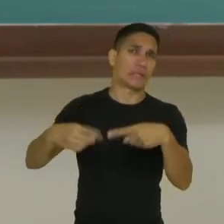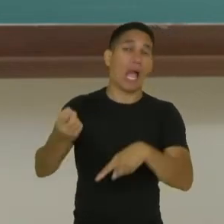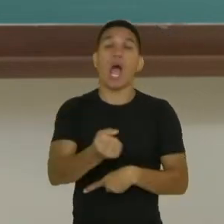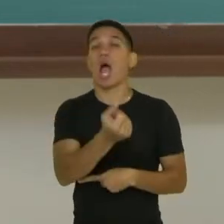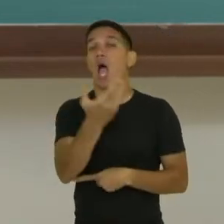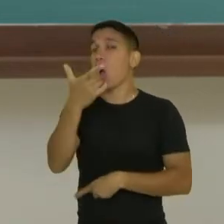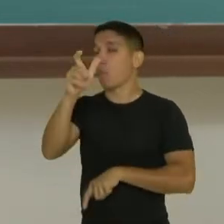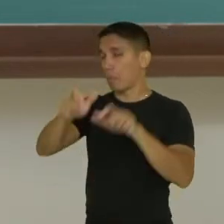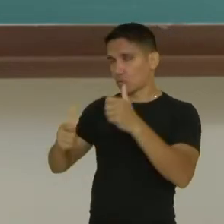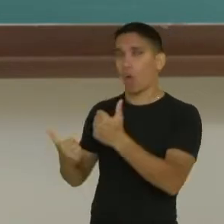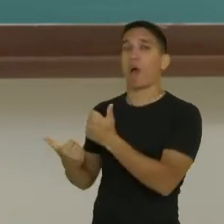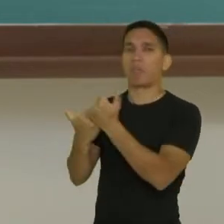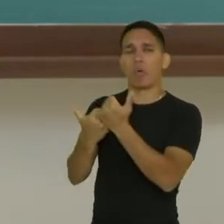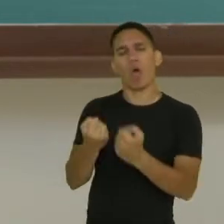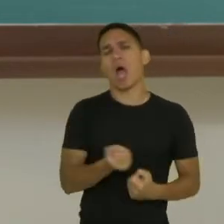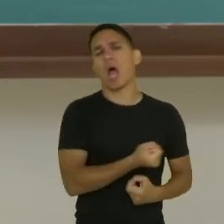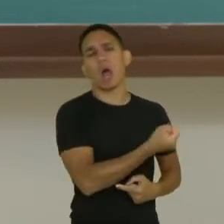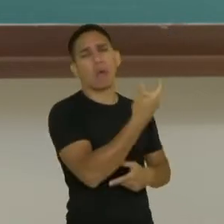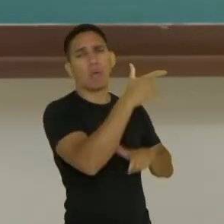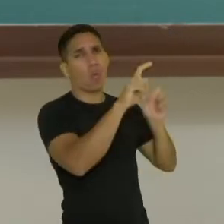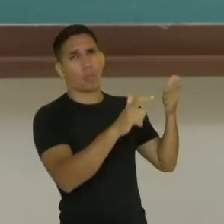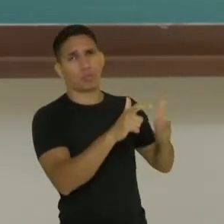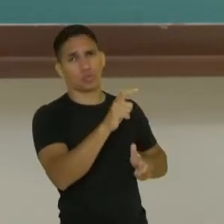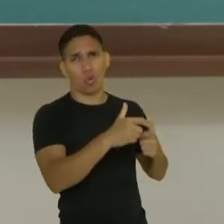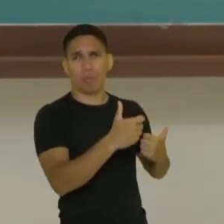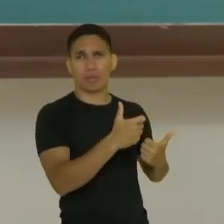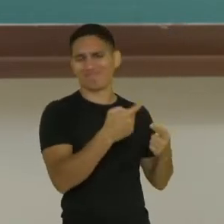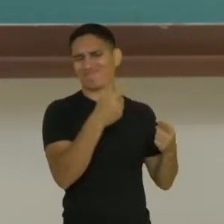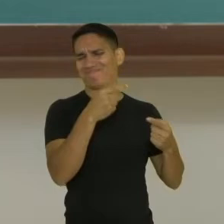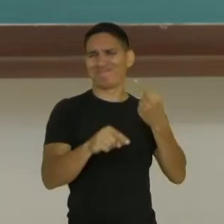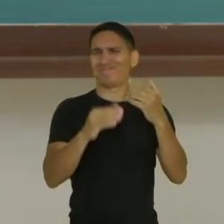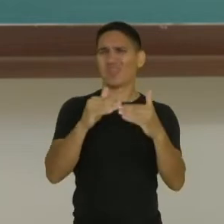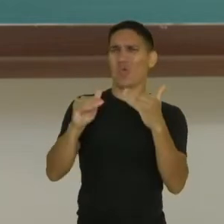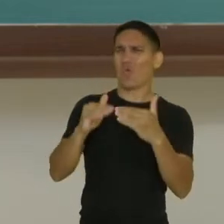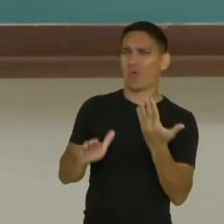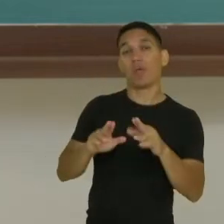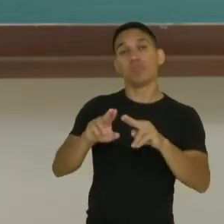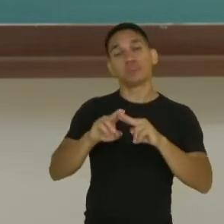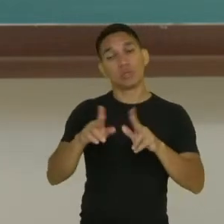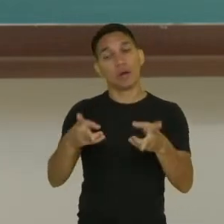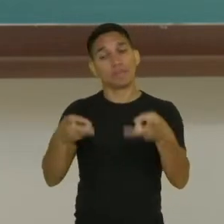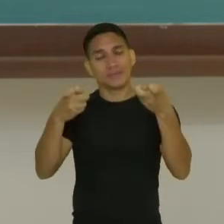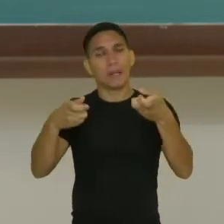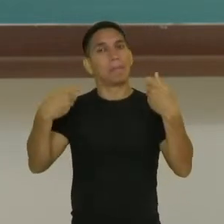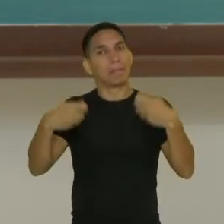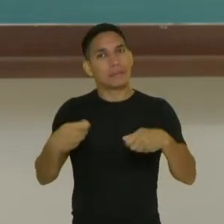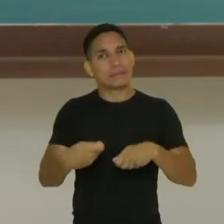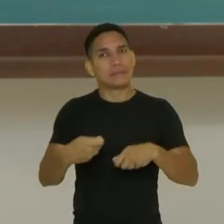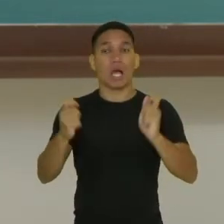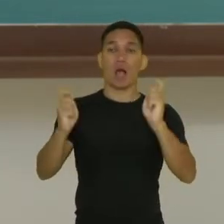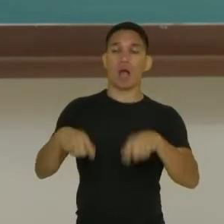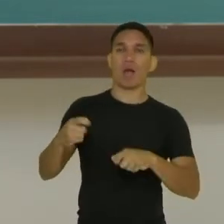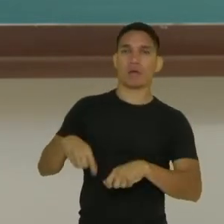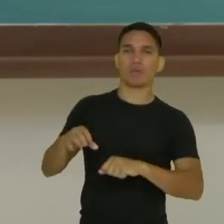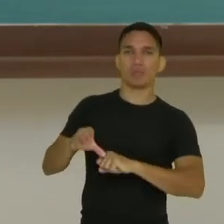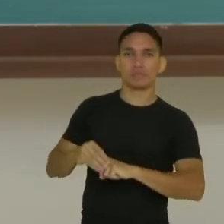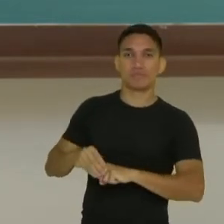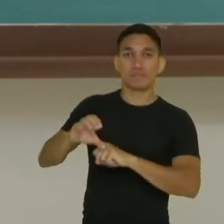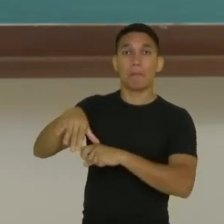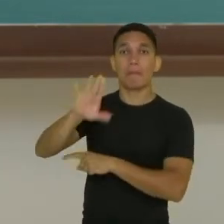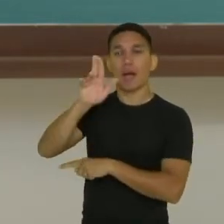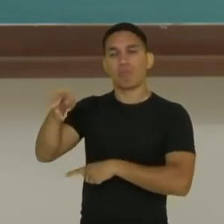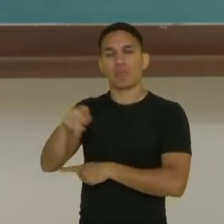outras pessoas não, né, e aí a gente vê também a necessidade de capacitar os professores para que eles possam saber utilizar